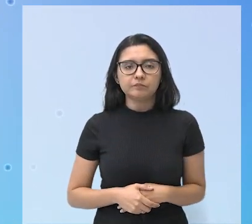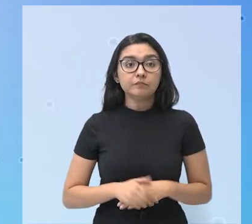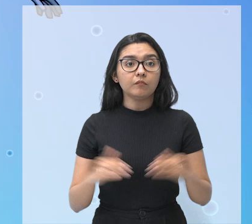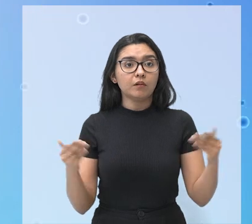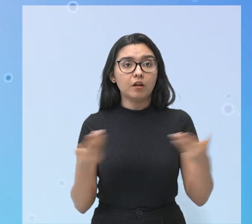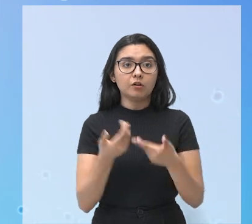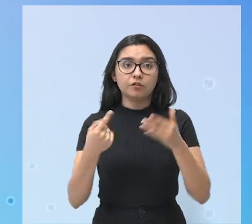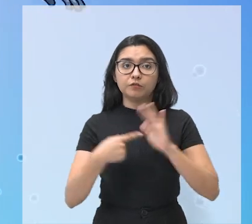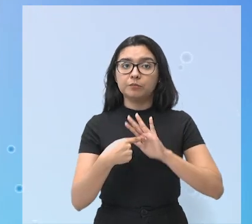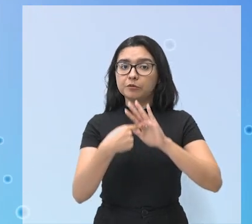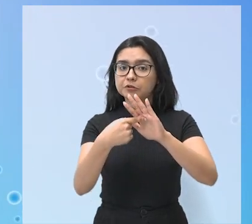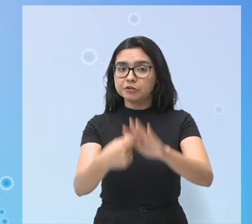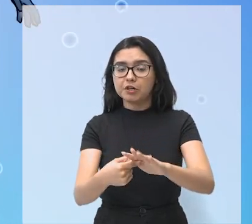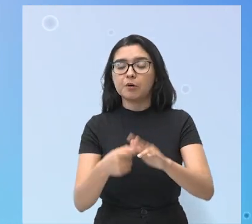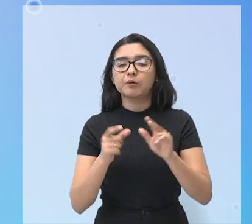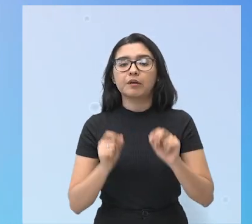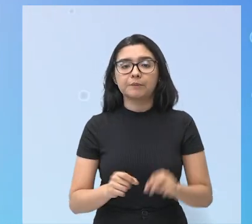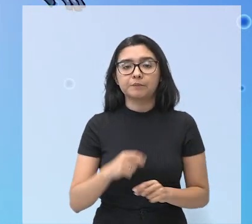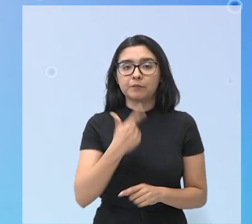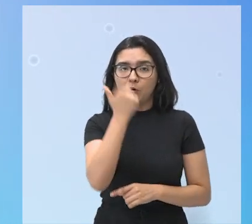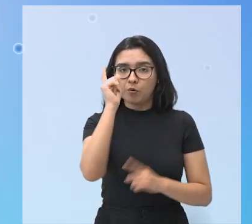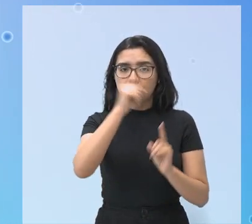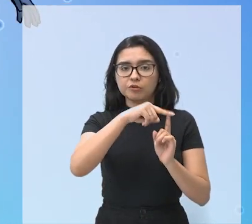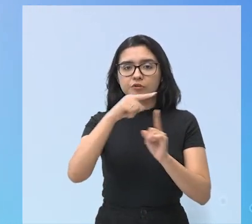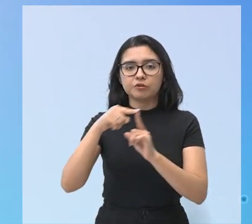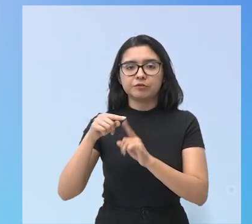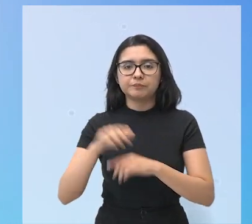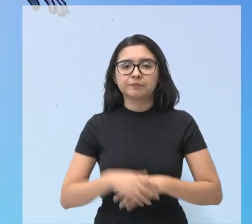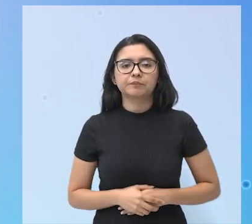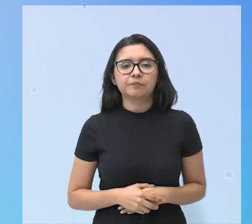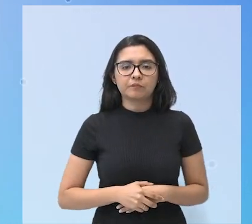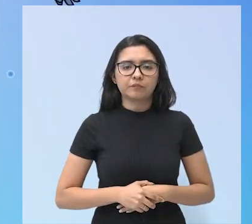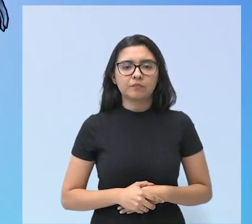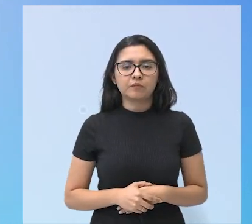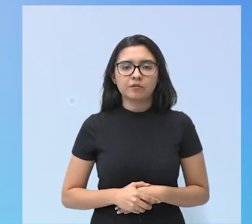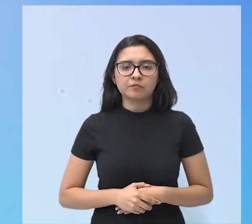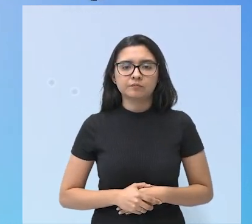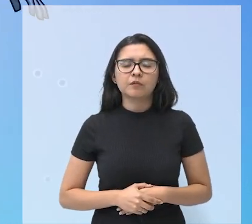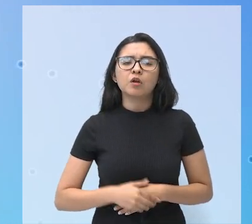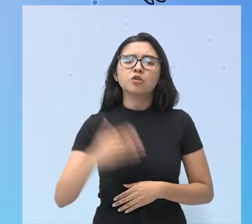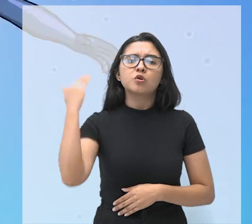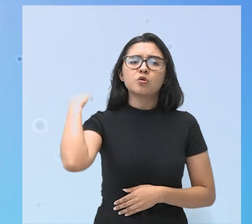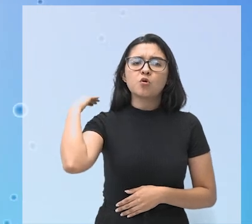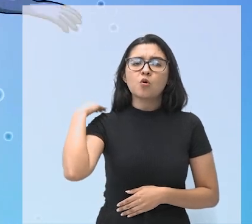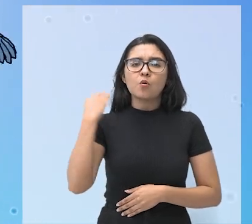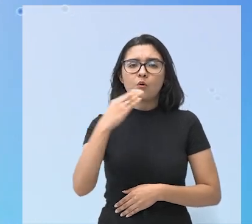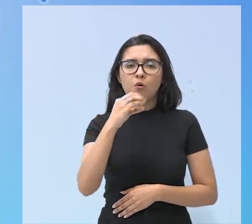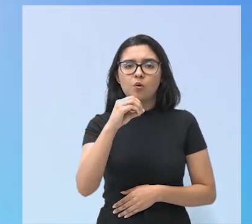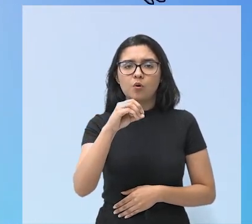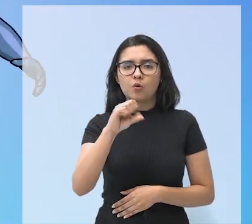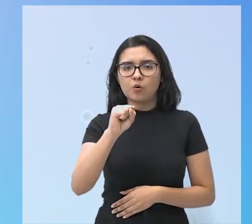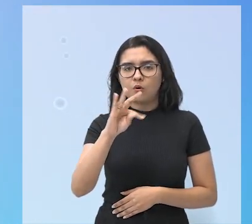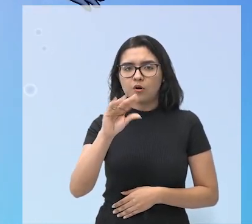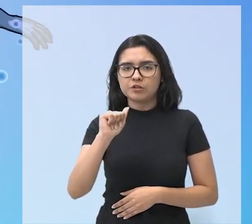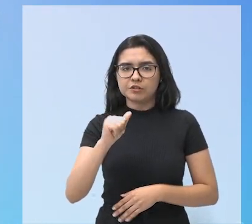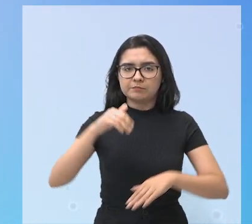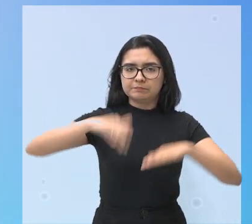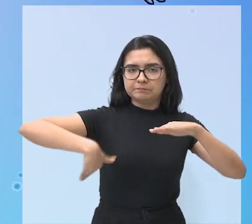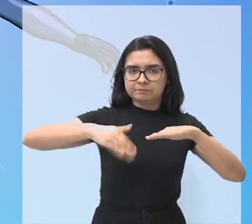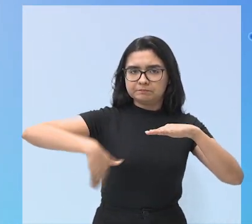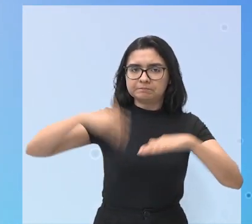eu quero apresentar para vocês o nado costas, que é bem parecido com o nado